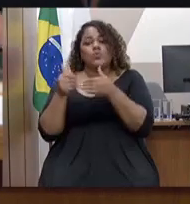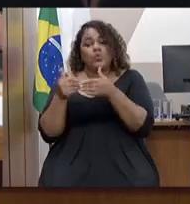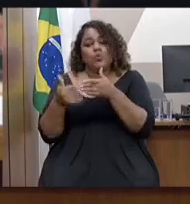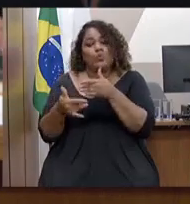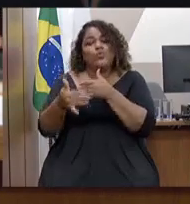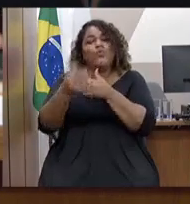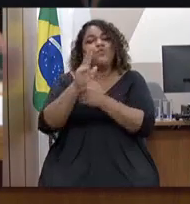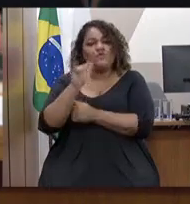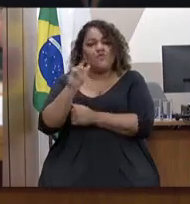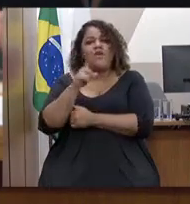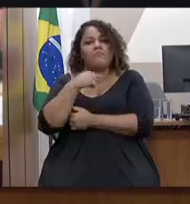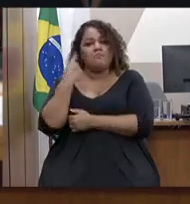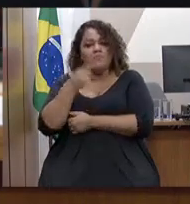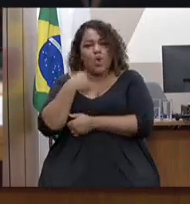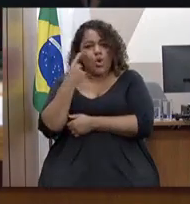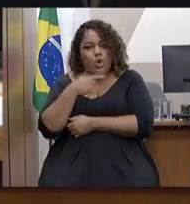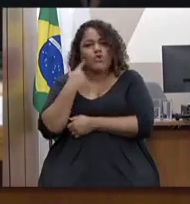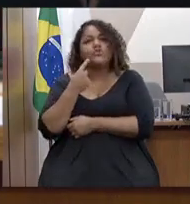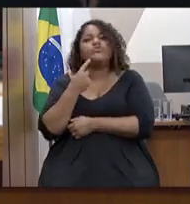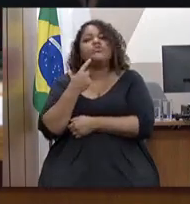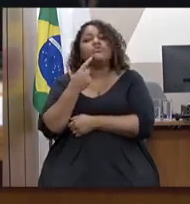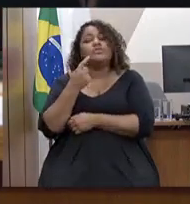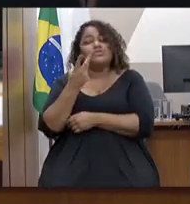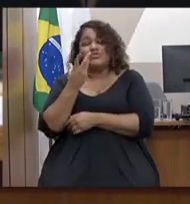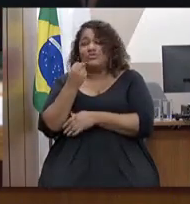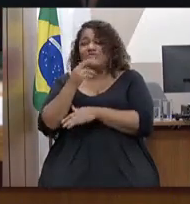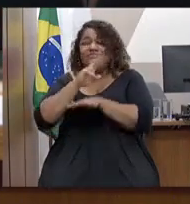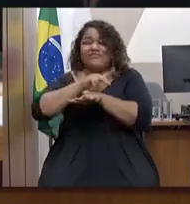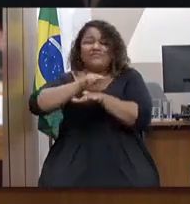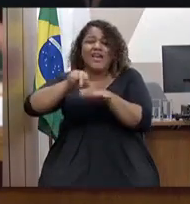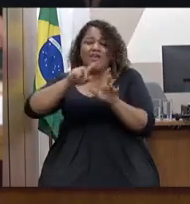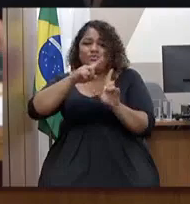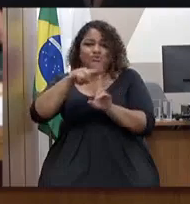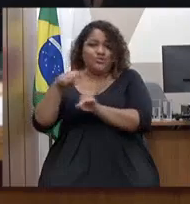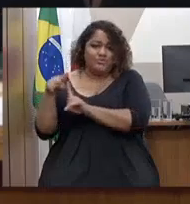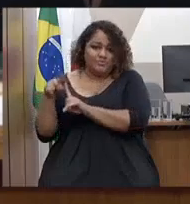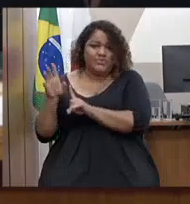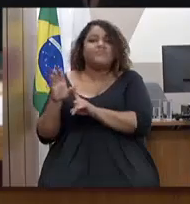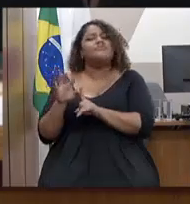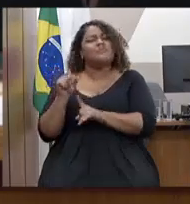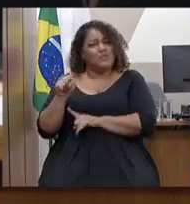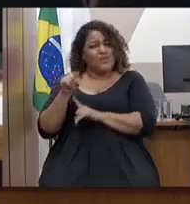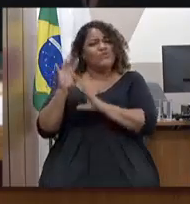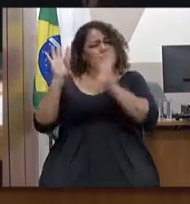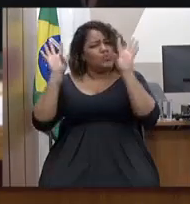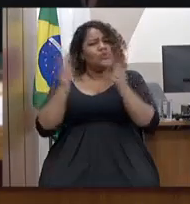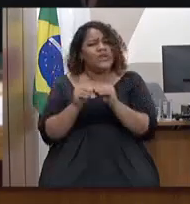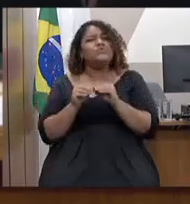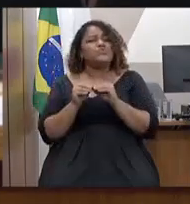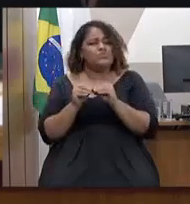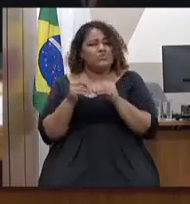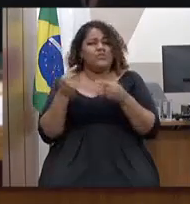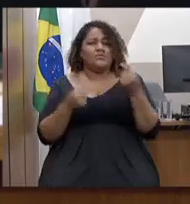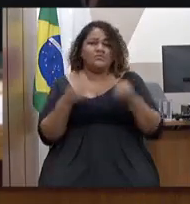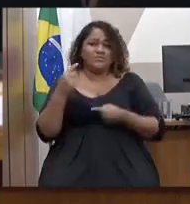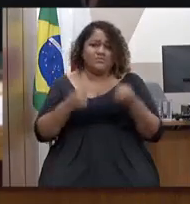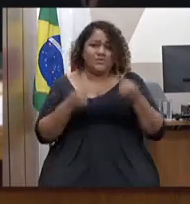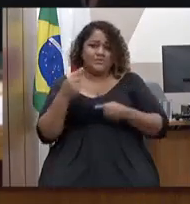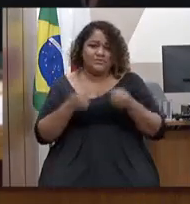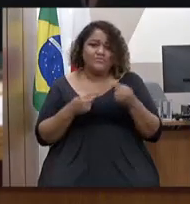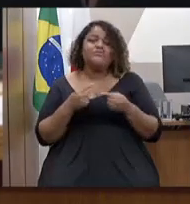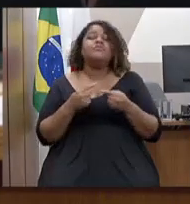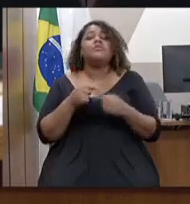daqui a alguns anos vai ter muito problema de em todos os sentidos Então acho que isso resume um pouco essa nossa discussão toda aqui quando a gente fala